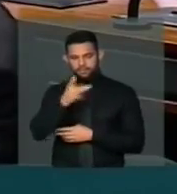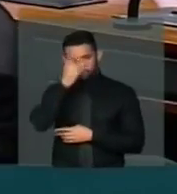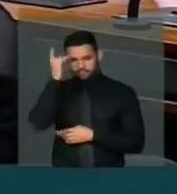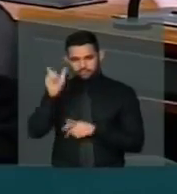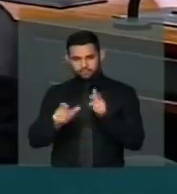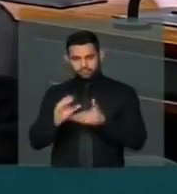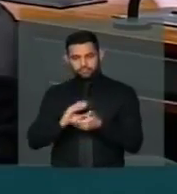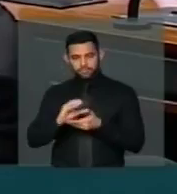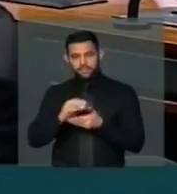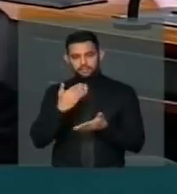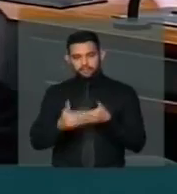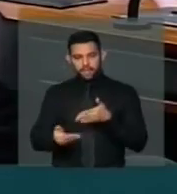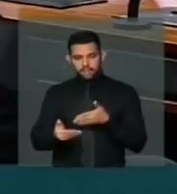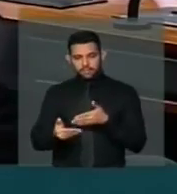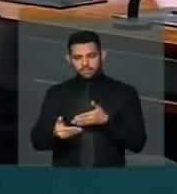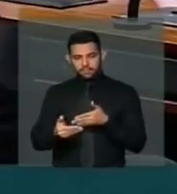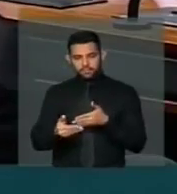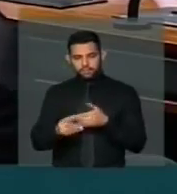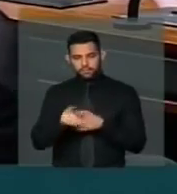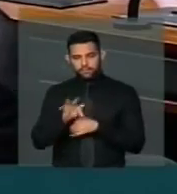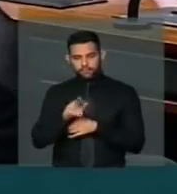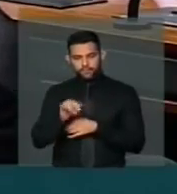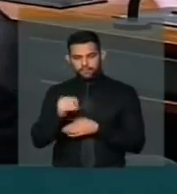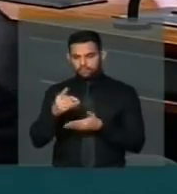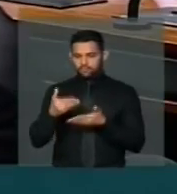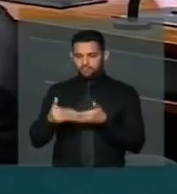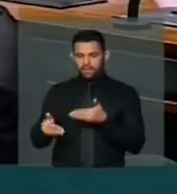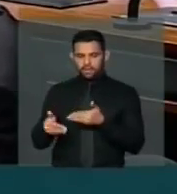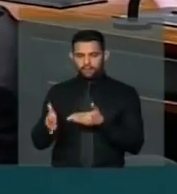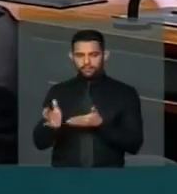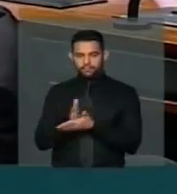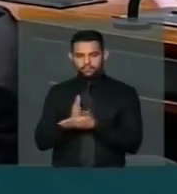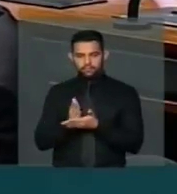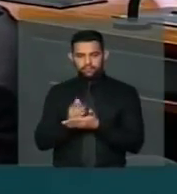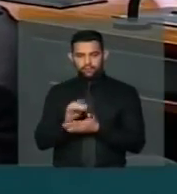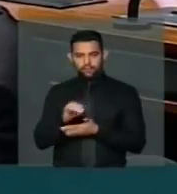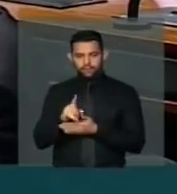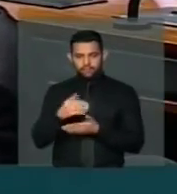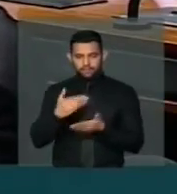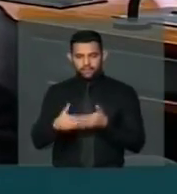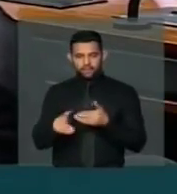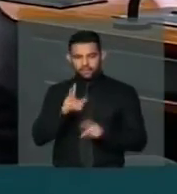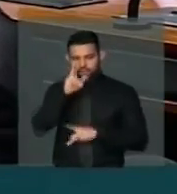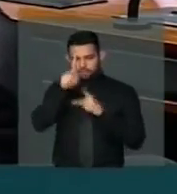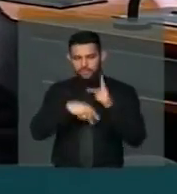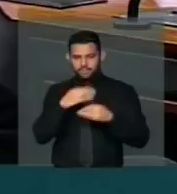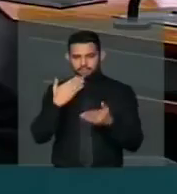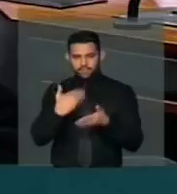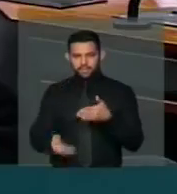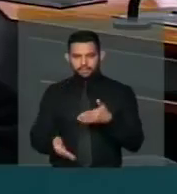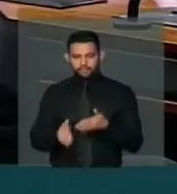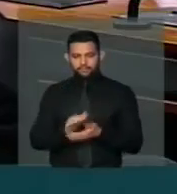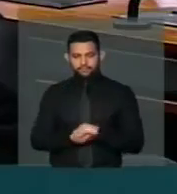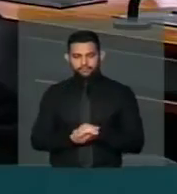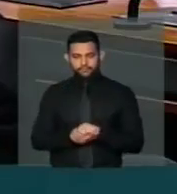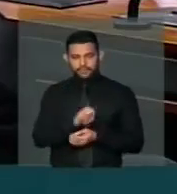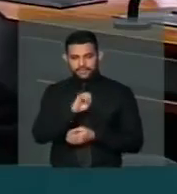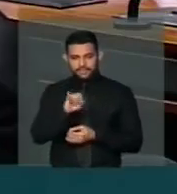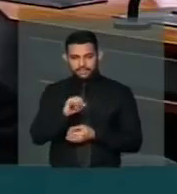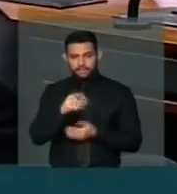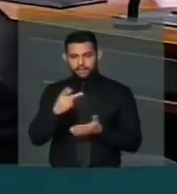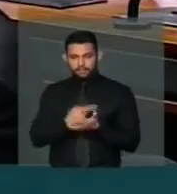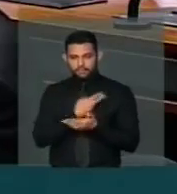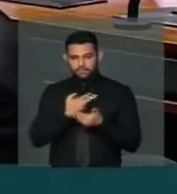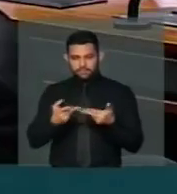Se eles perdem, o fisco perdeu, ou seja, o contribuinte perdeu, a população perdeu. Agora, se o